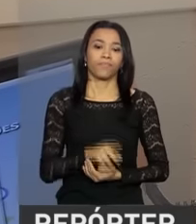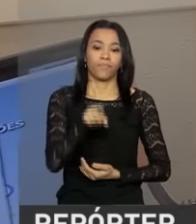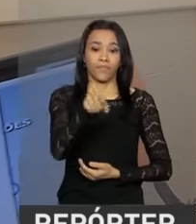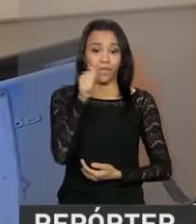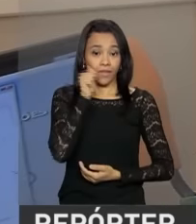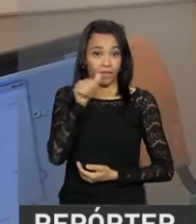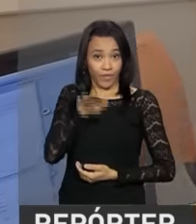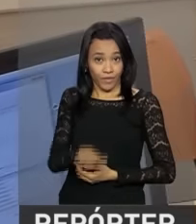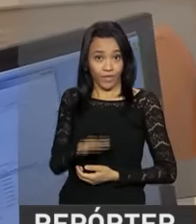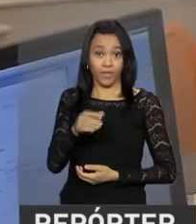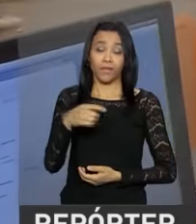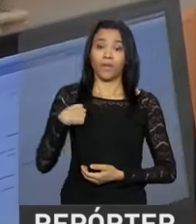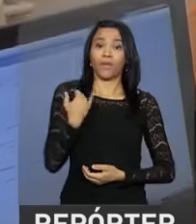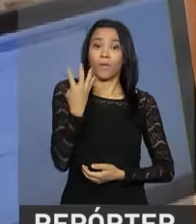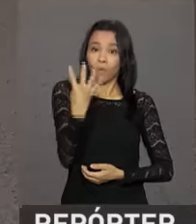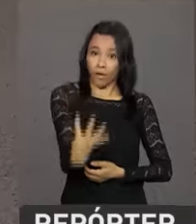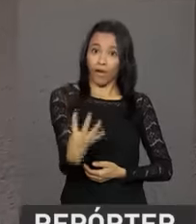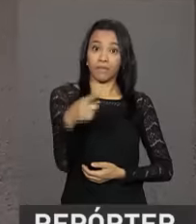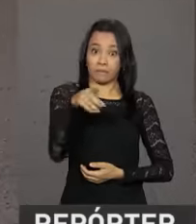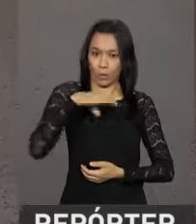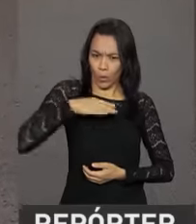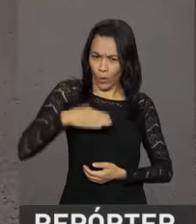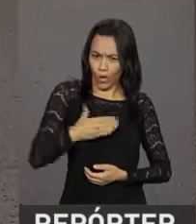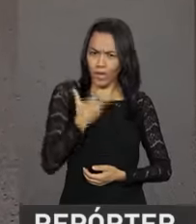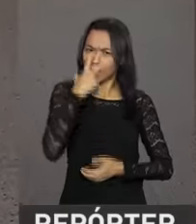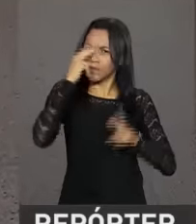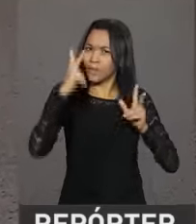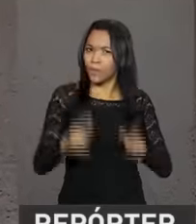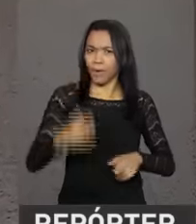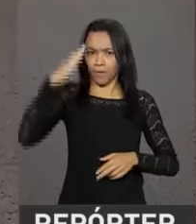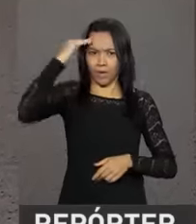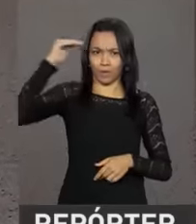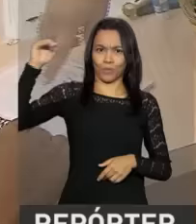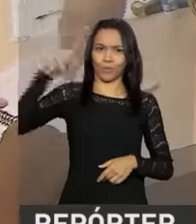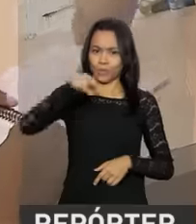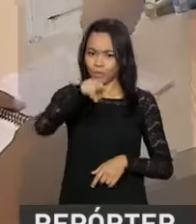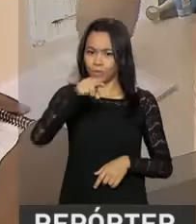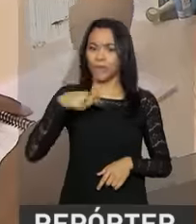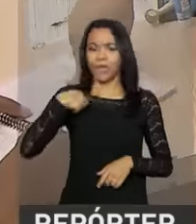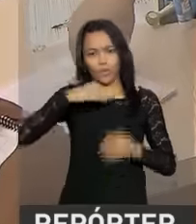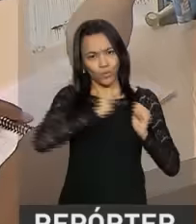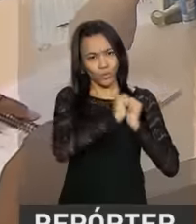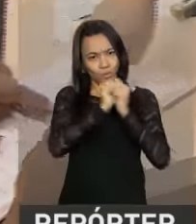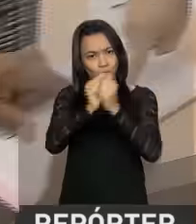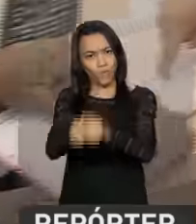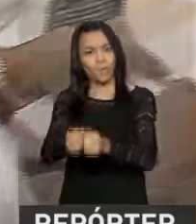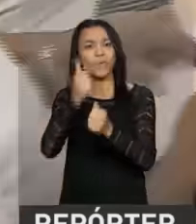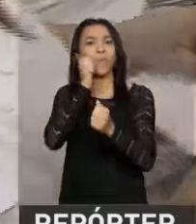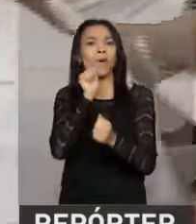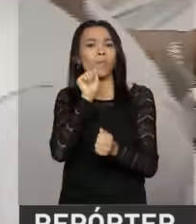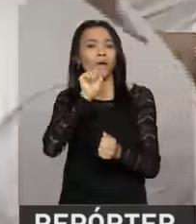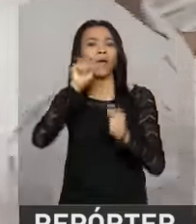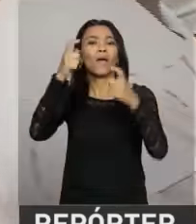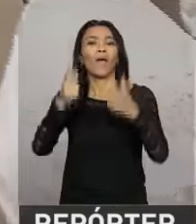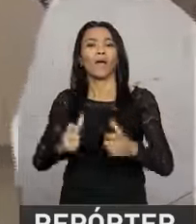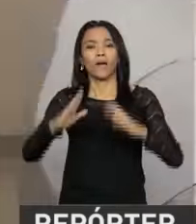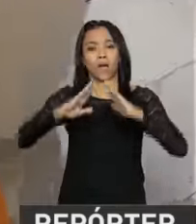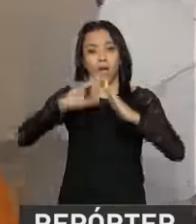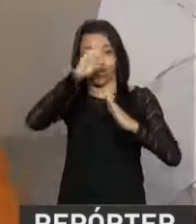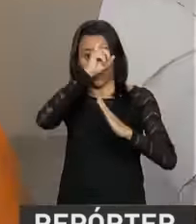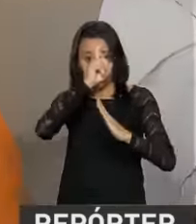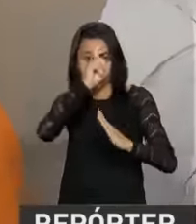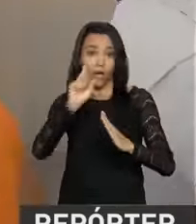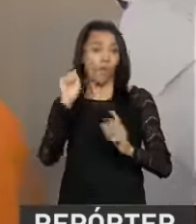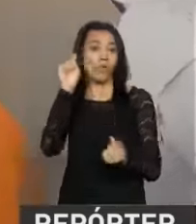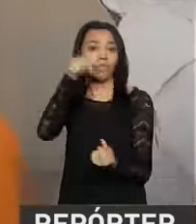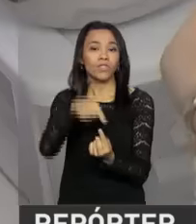Rafaela tem apenas 4 anos, mas a coragem é de gente grande. Ela foi com a mãe neste posto de saúde em Brasília para se proteger